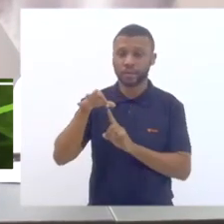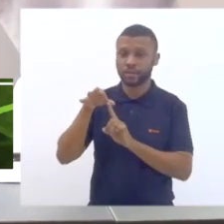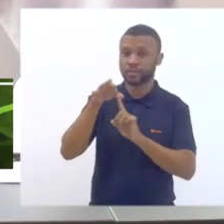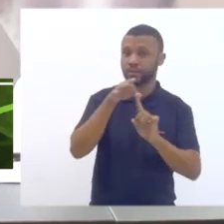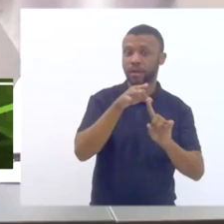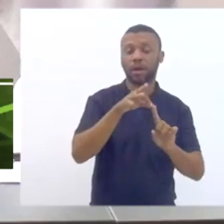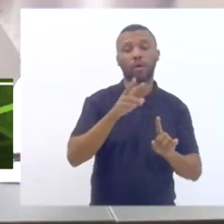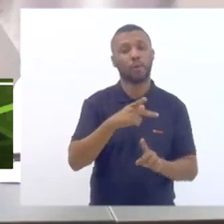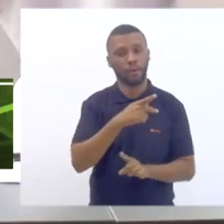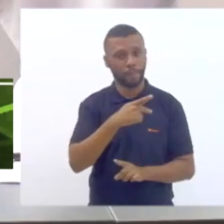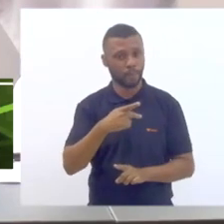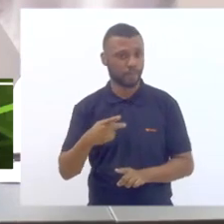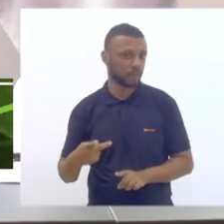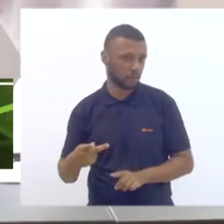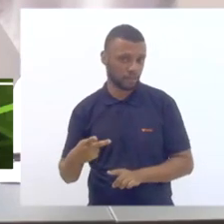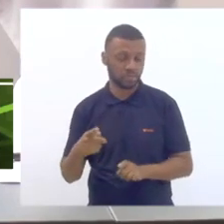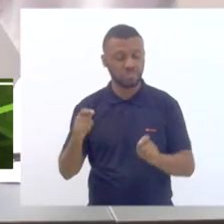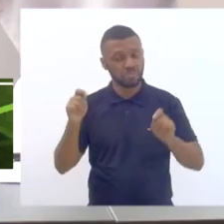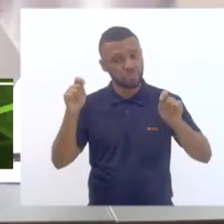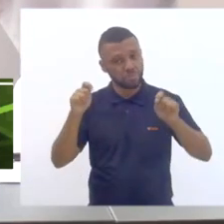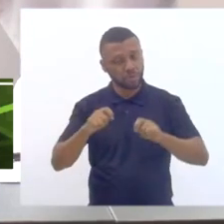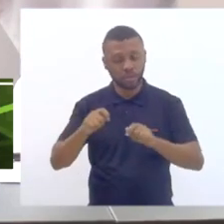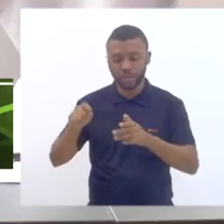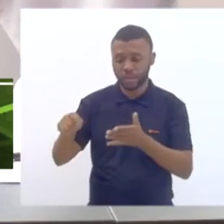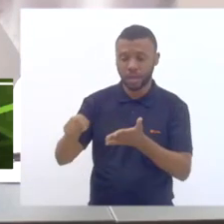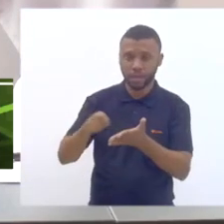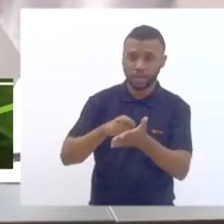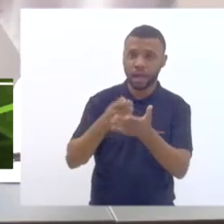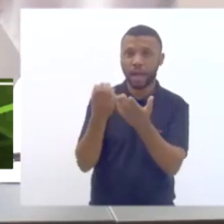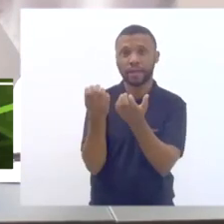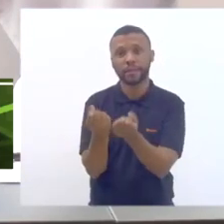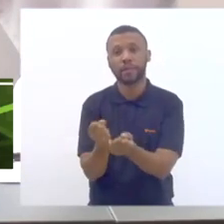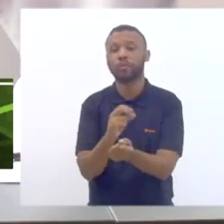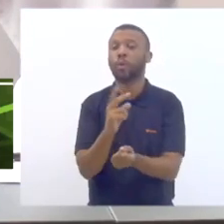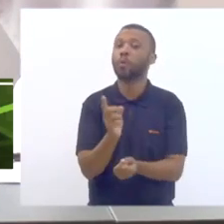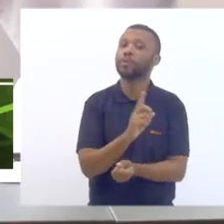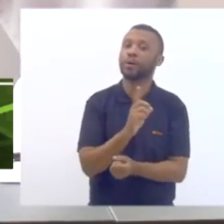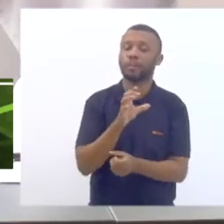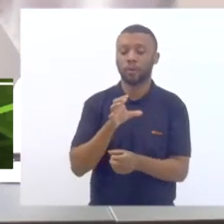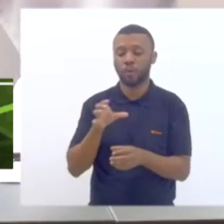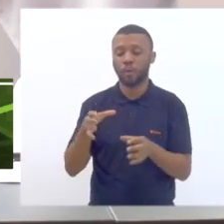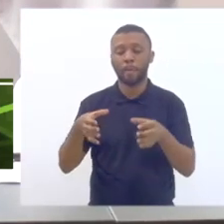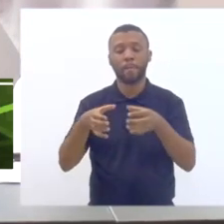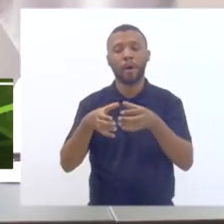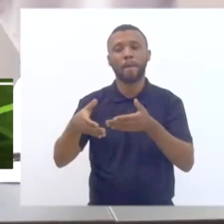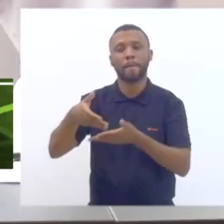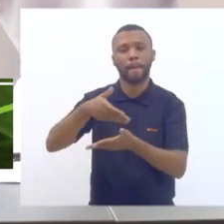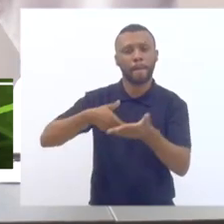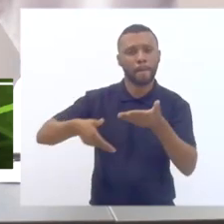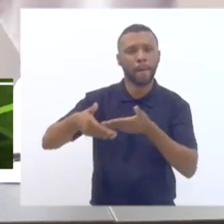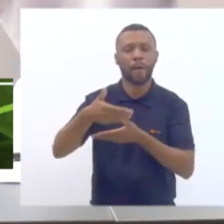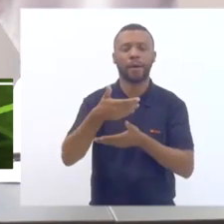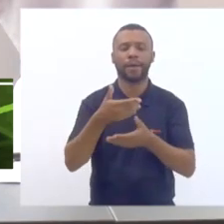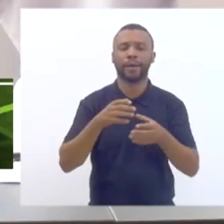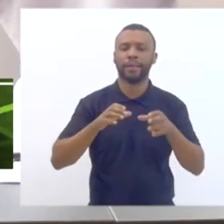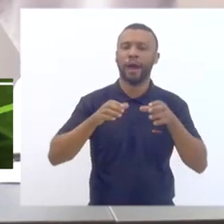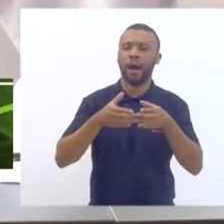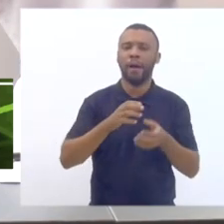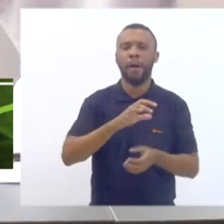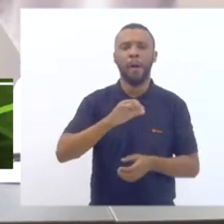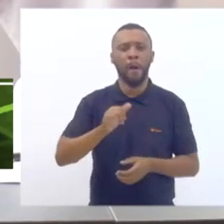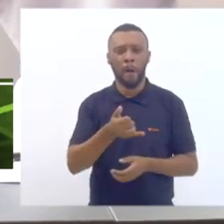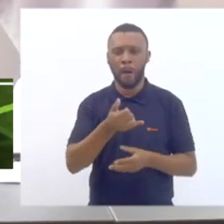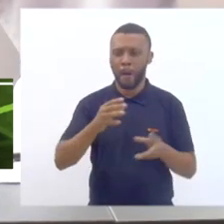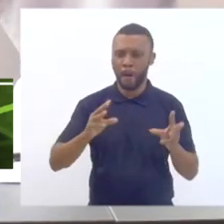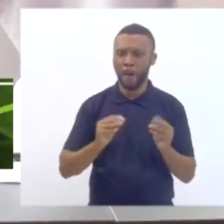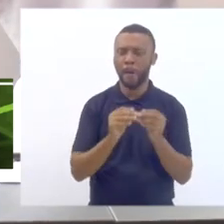presidente, que poderá ser sancionado ou não pelo coletivo da comissão. Assim